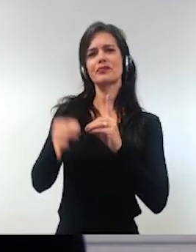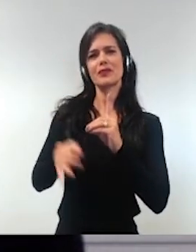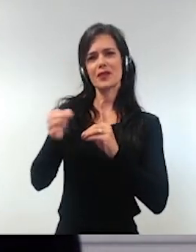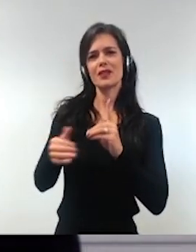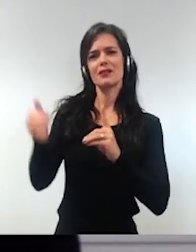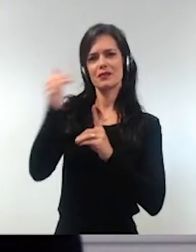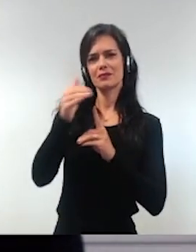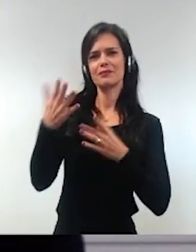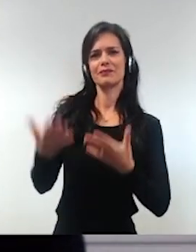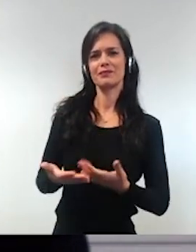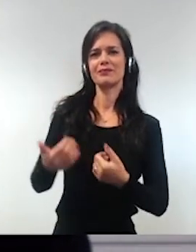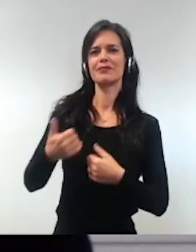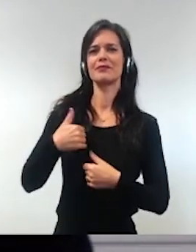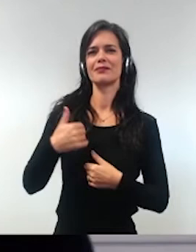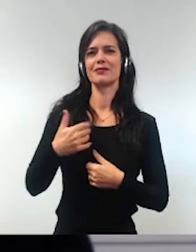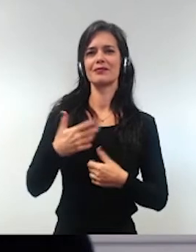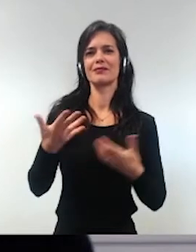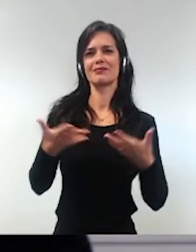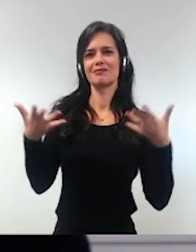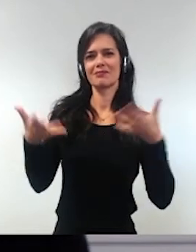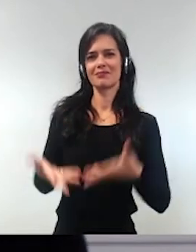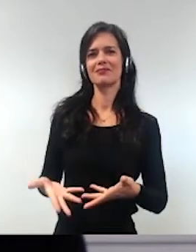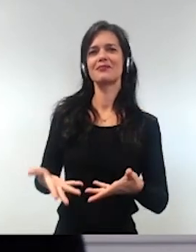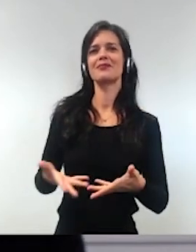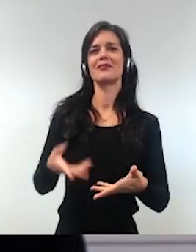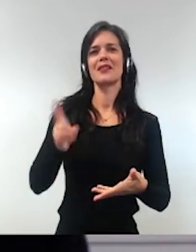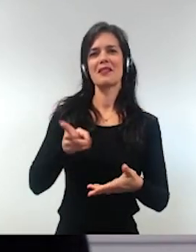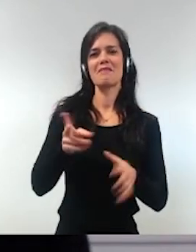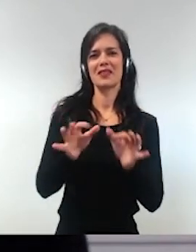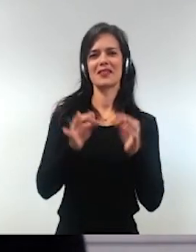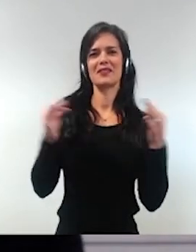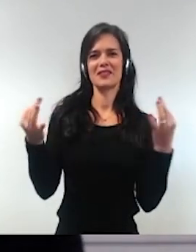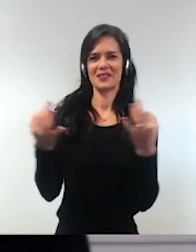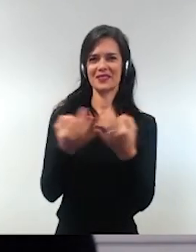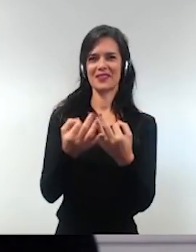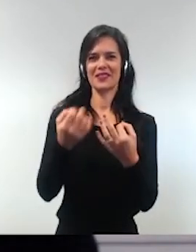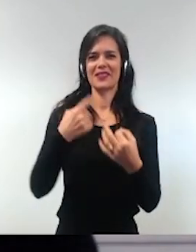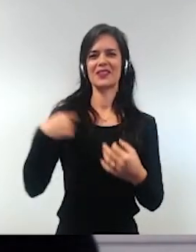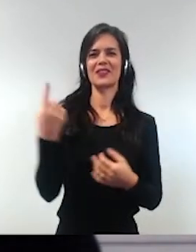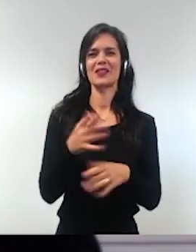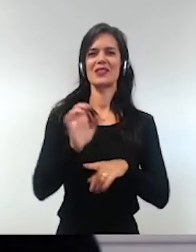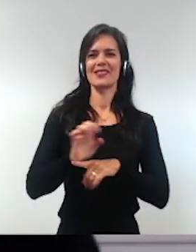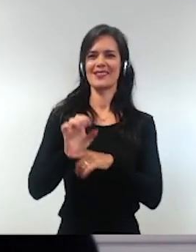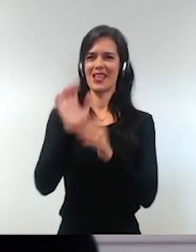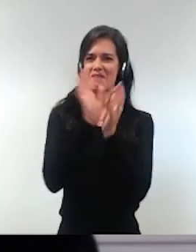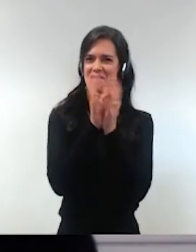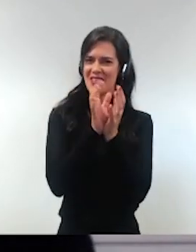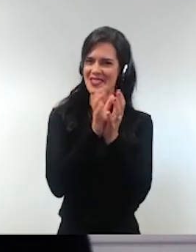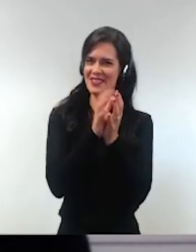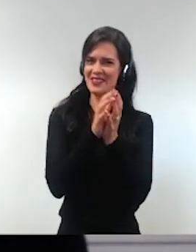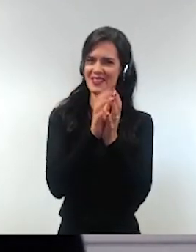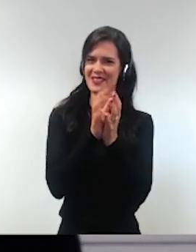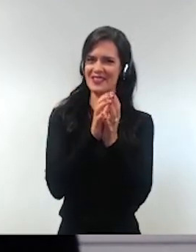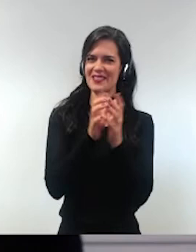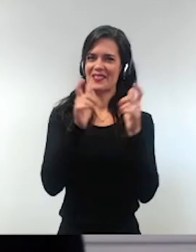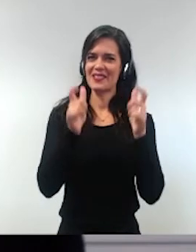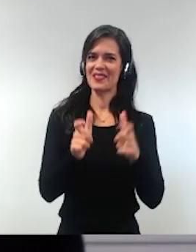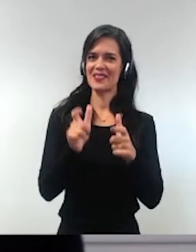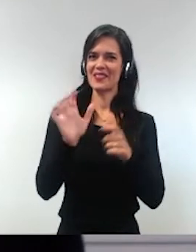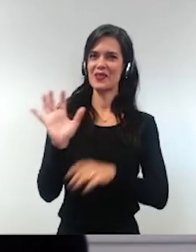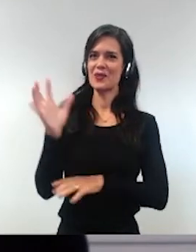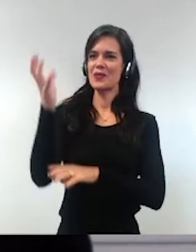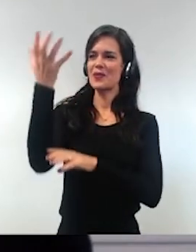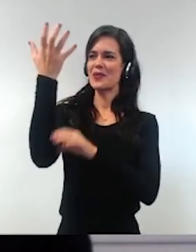faz parte dessa querida família Pugliese, aqui do nosso glorioso estado de Pernambuco, a terra dos altos coqueiros,